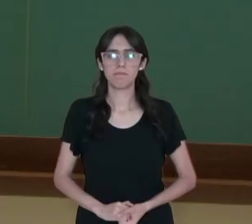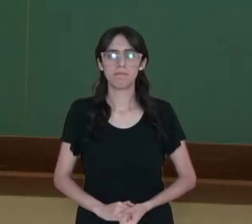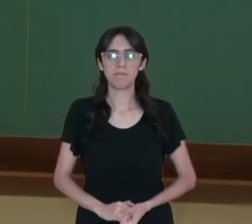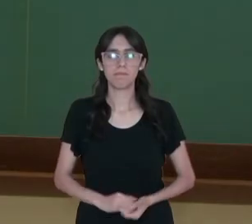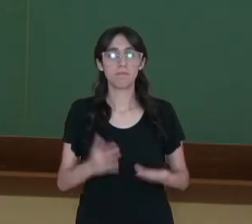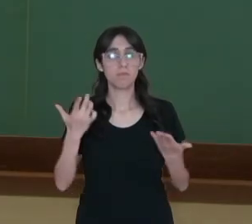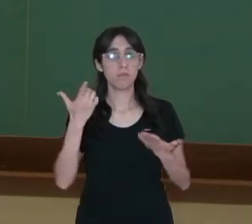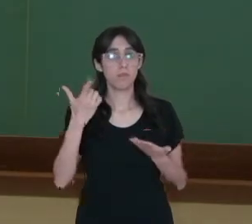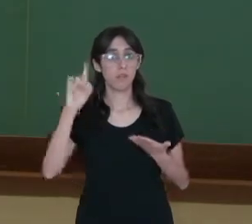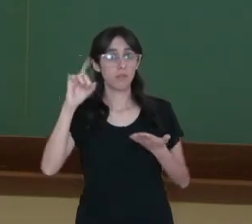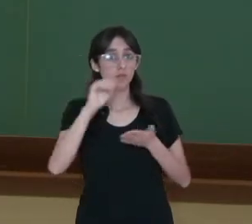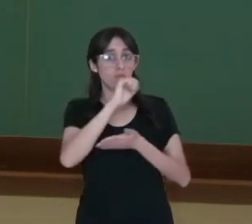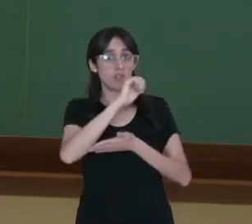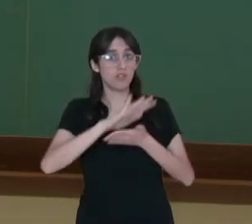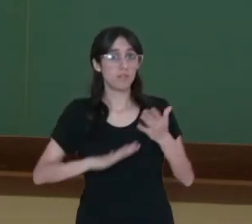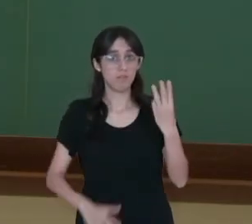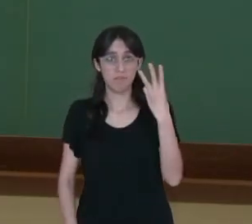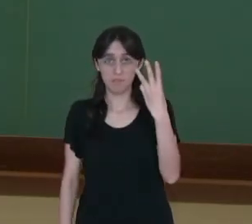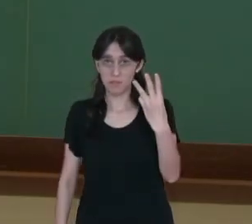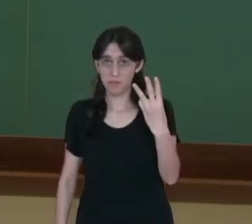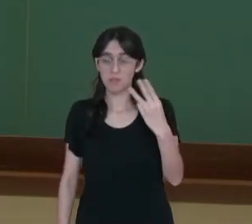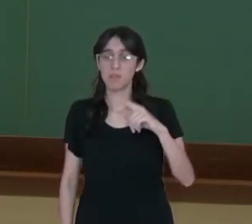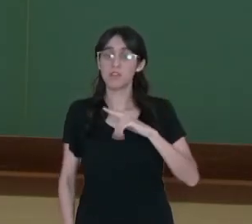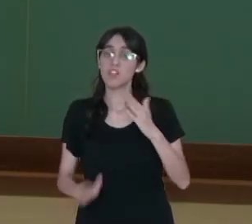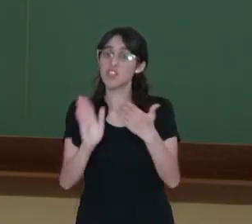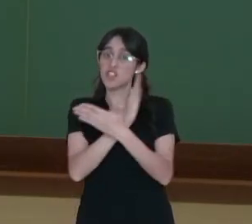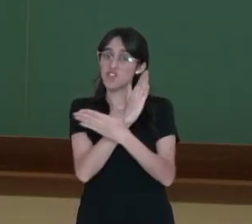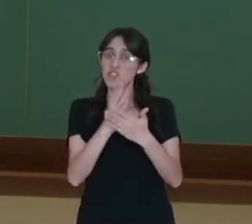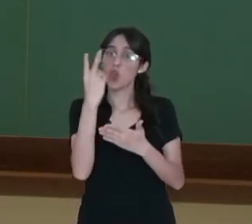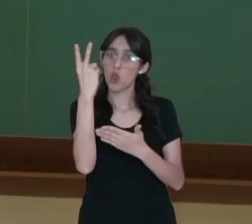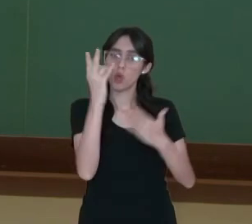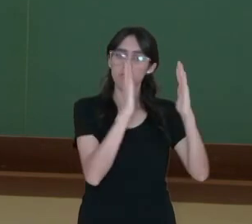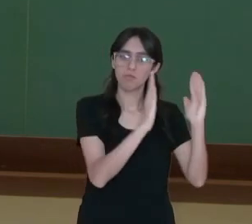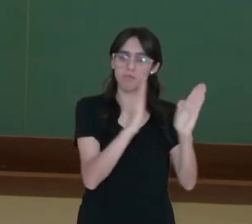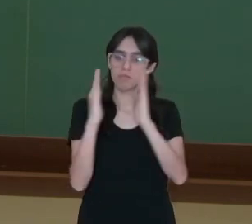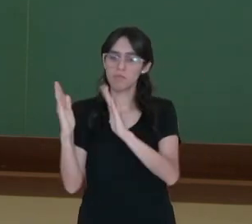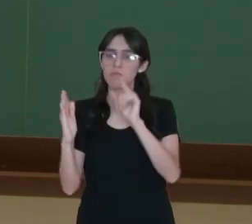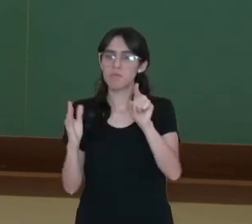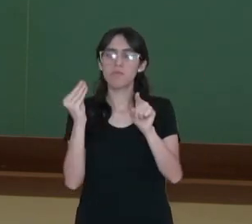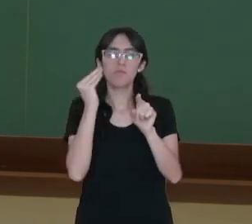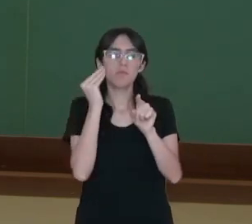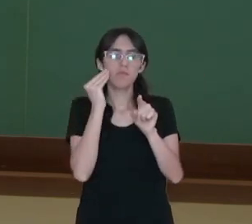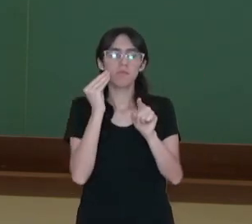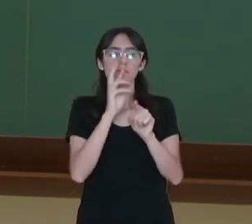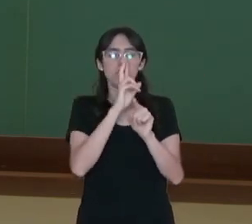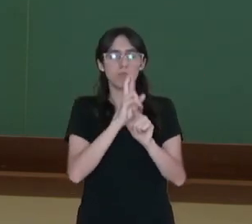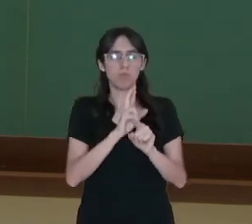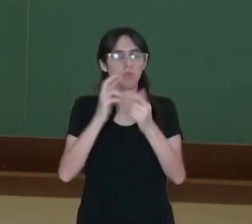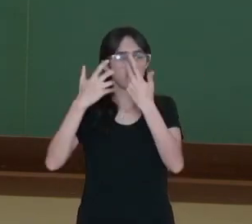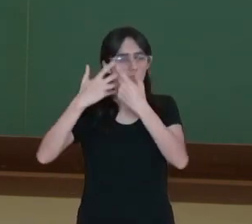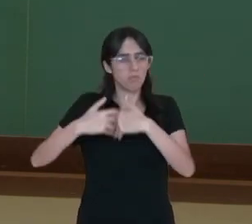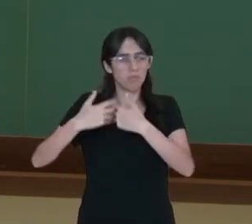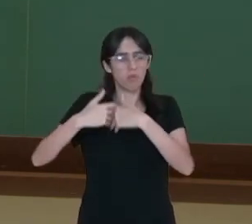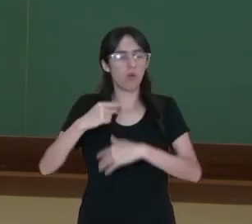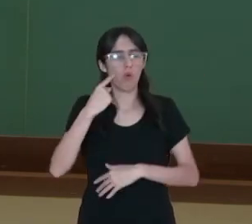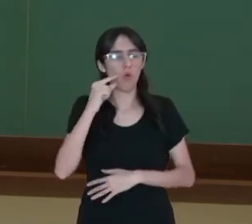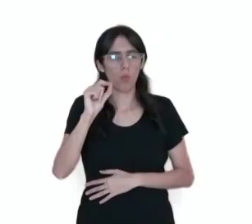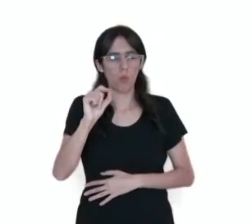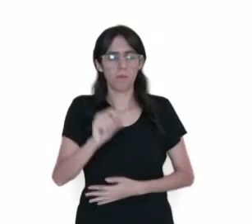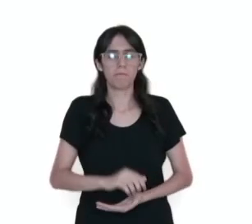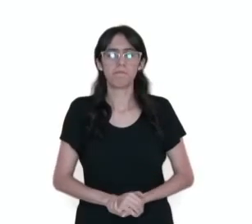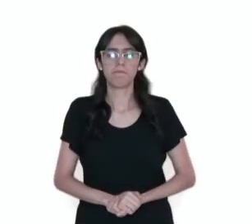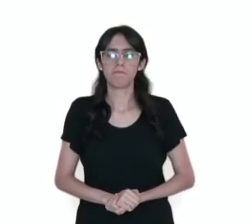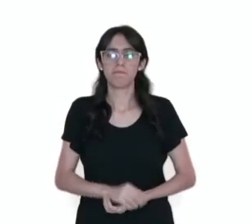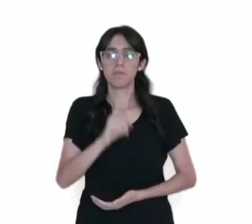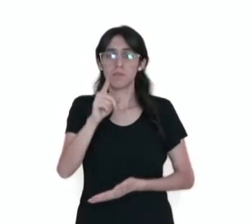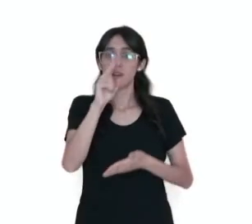Vamos fazer a atividade 3 agora, também dividida em duas partes. Vou deixar um tempinho cada uma das telas para vocês. Vamos ver a atividade. Leia